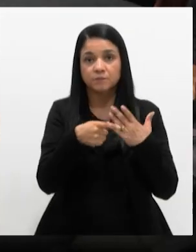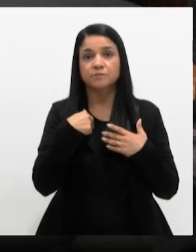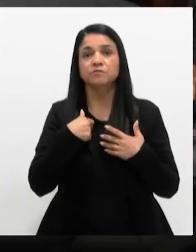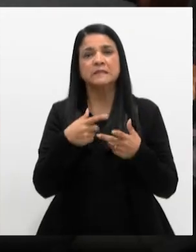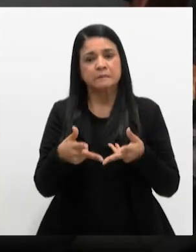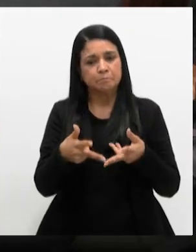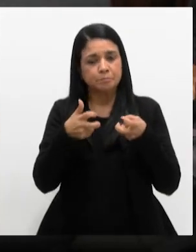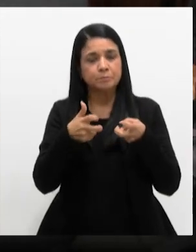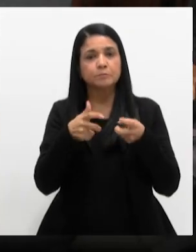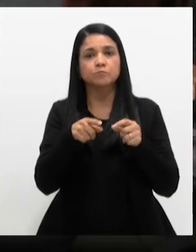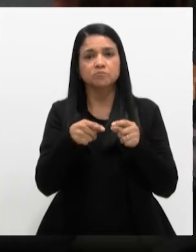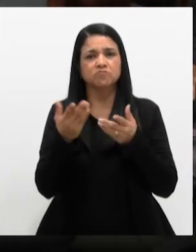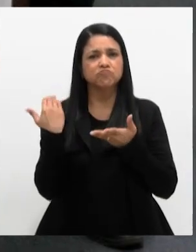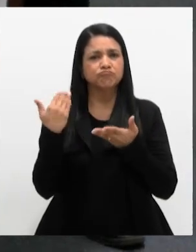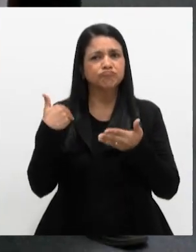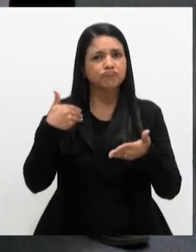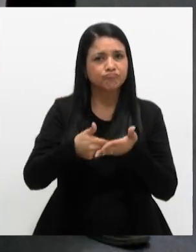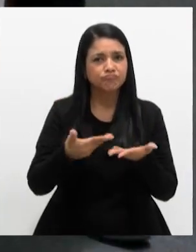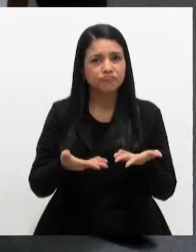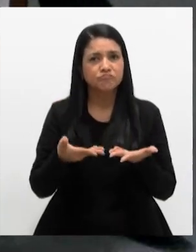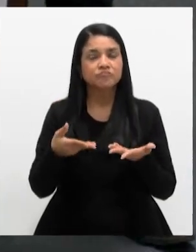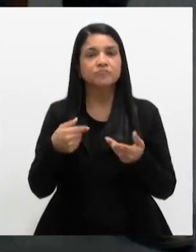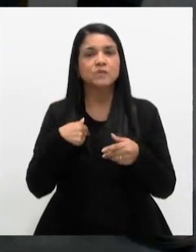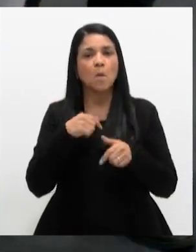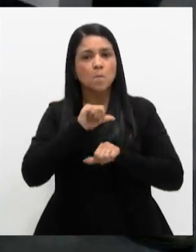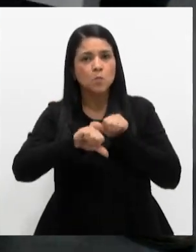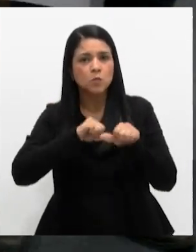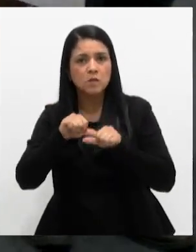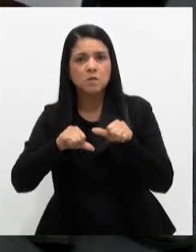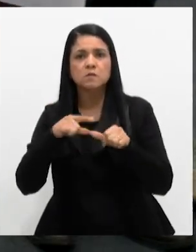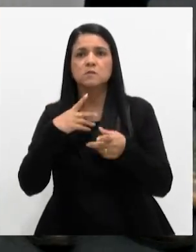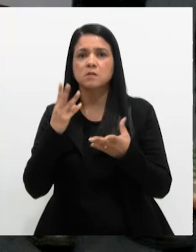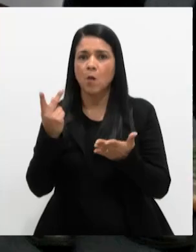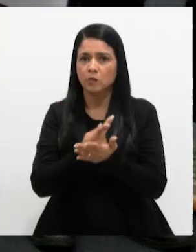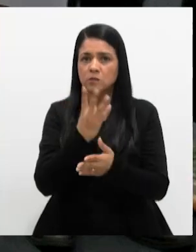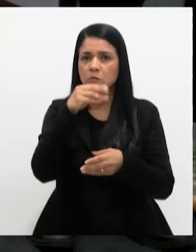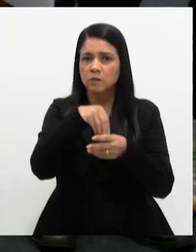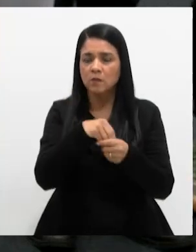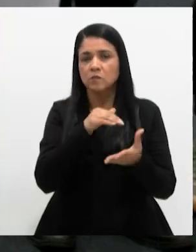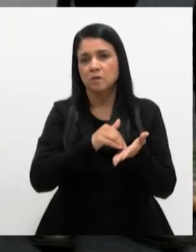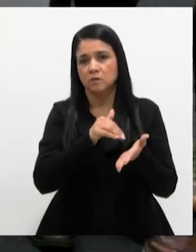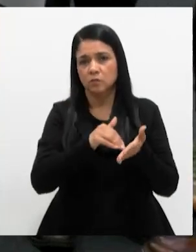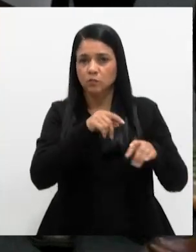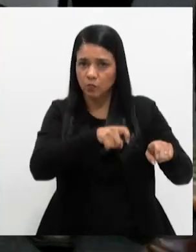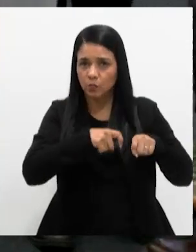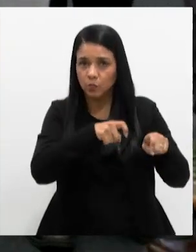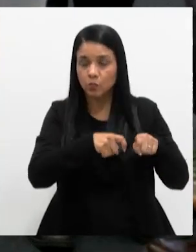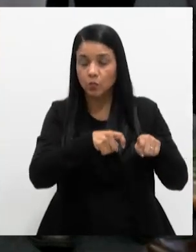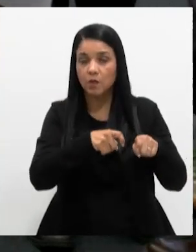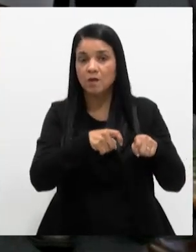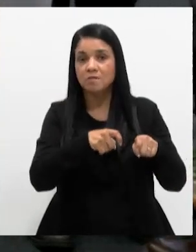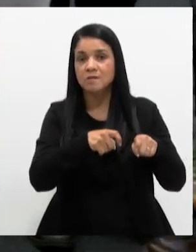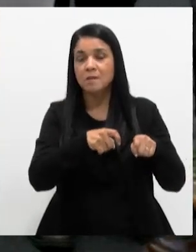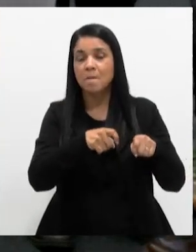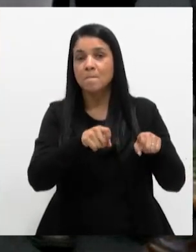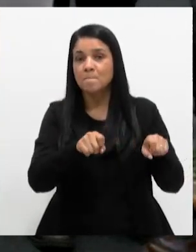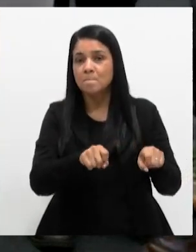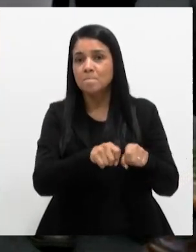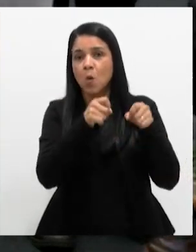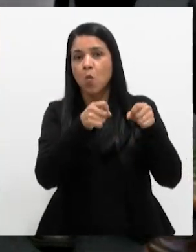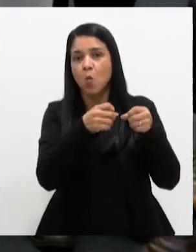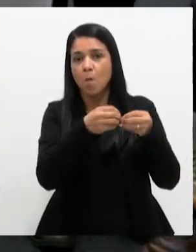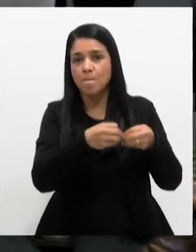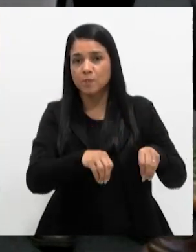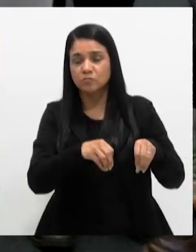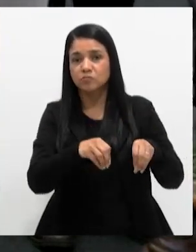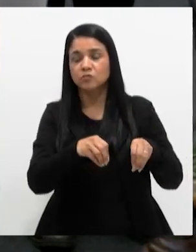que, recentemente, aconteceram algumas mudanças dentro da Secretaria de Agricultura que quebraram com alguns princípios de